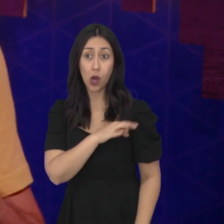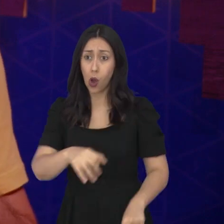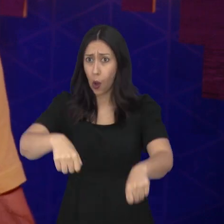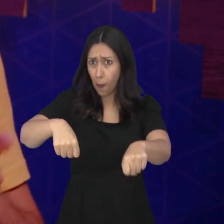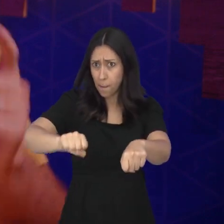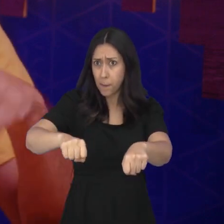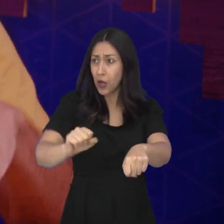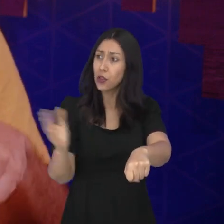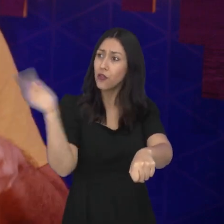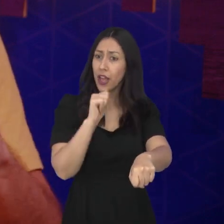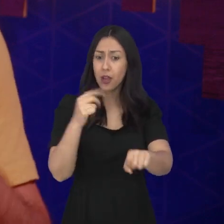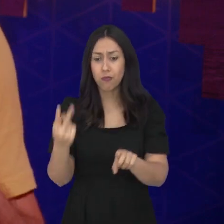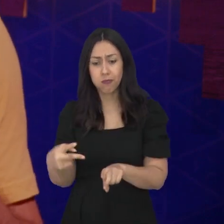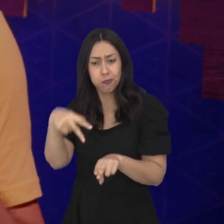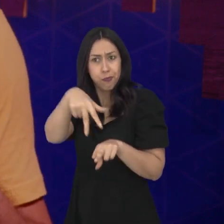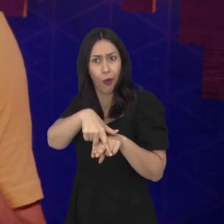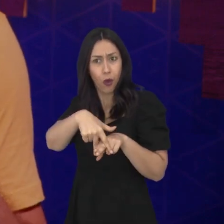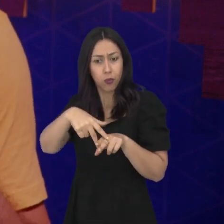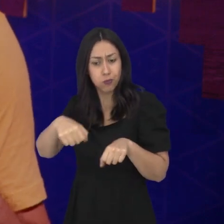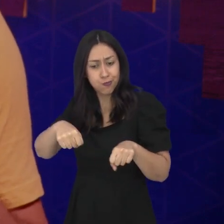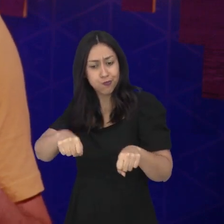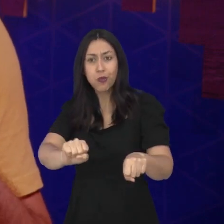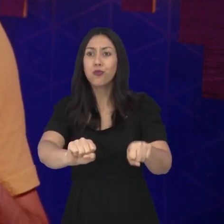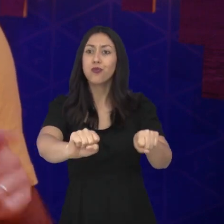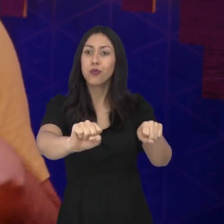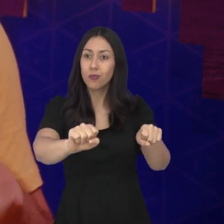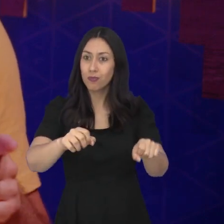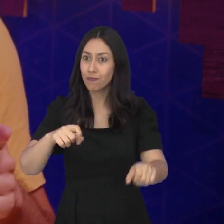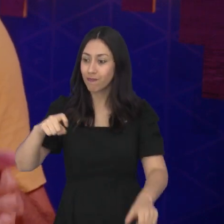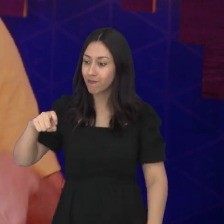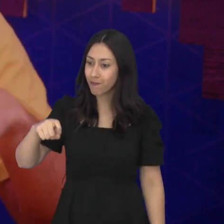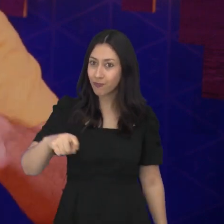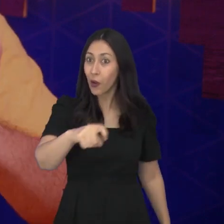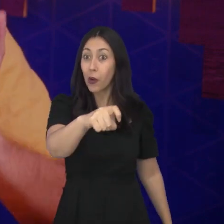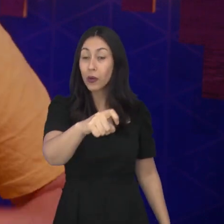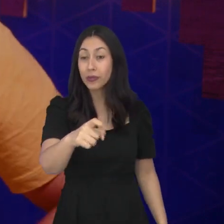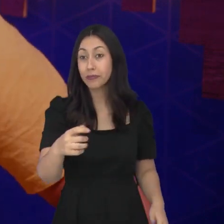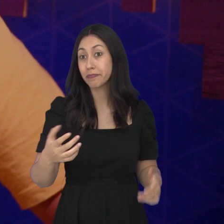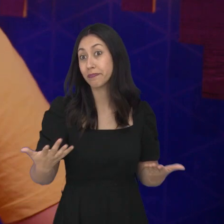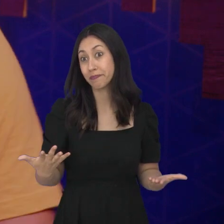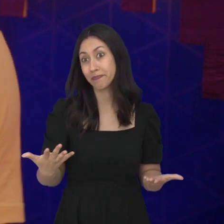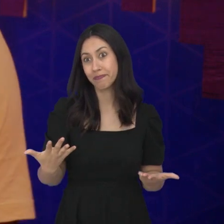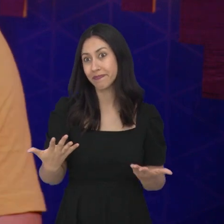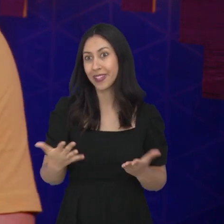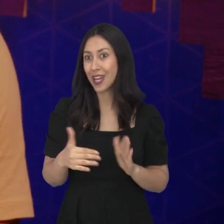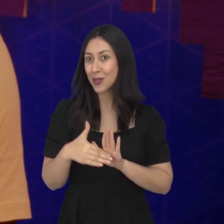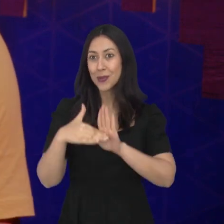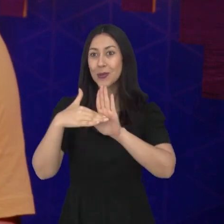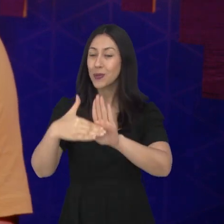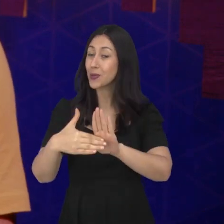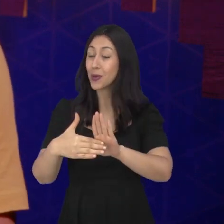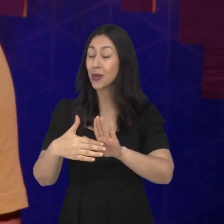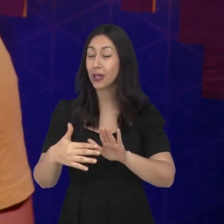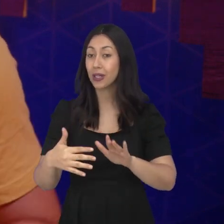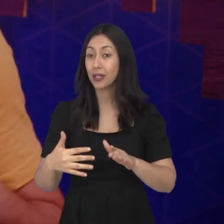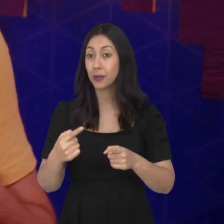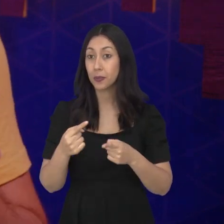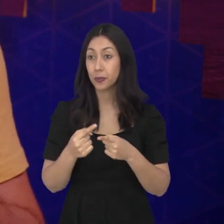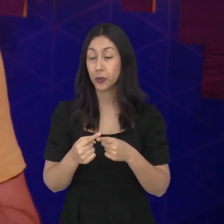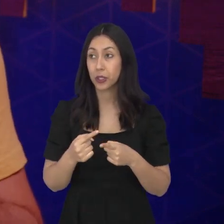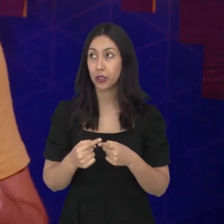policial motociclista, um policial de moto. Ele subiu na garupa do policial, o policial deixou ele na